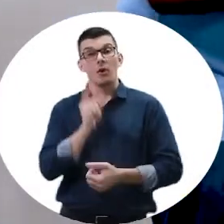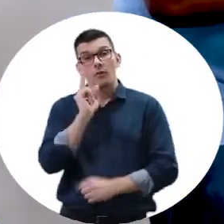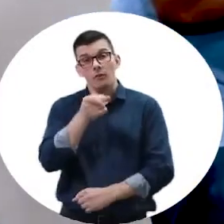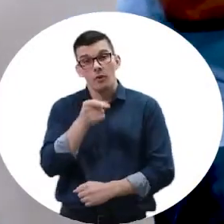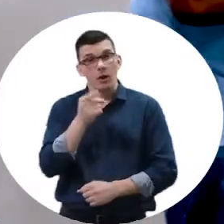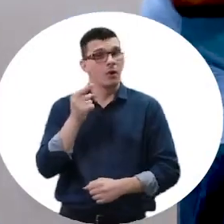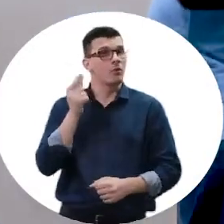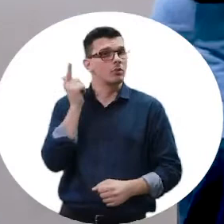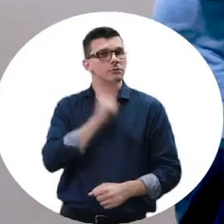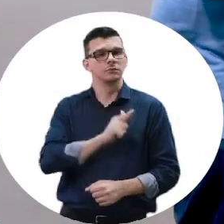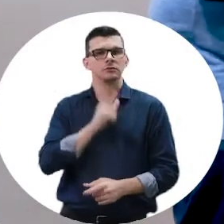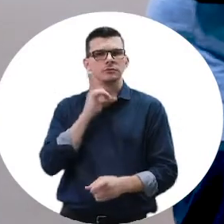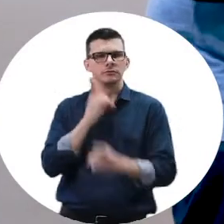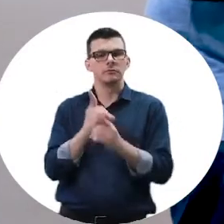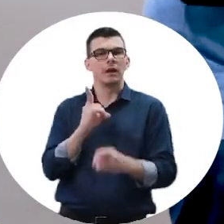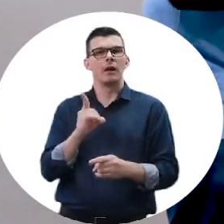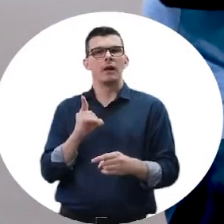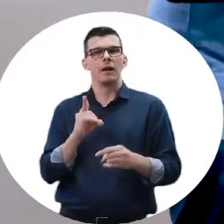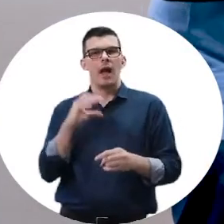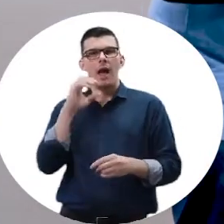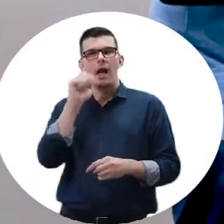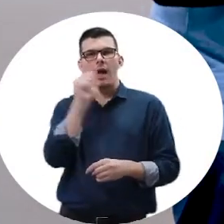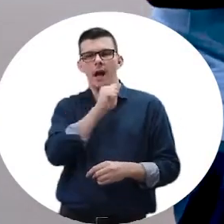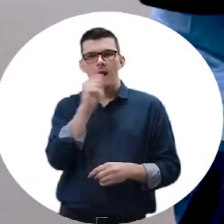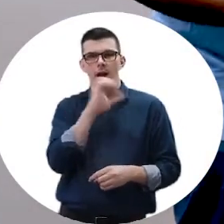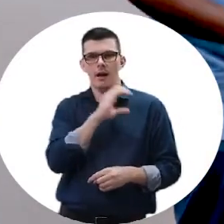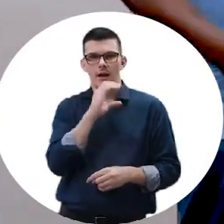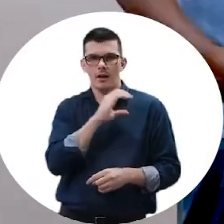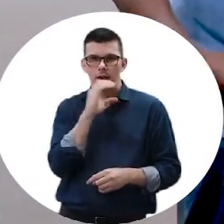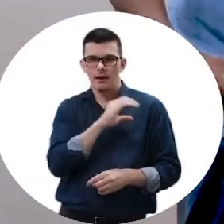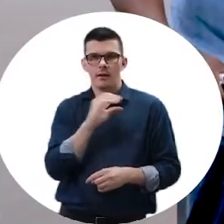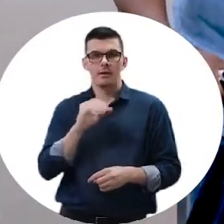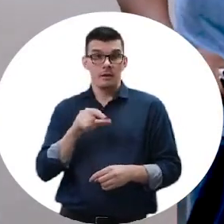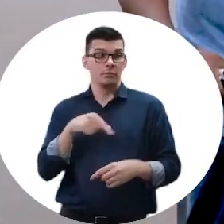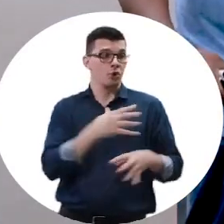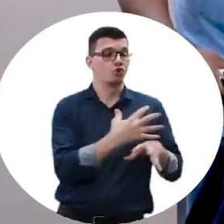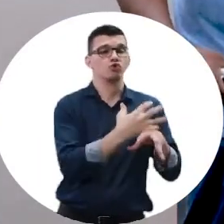ó. Para você achar a aceleração, basta você pegar,